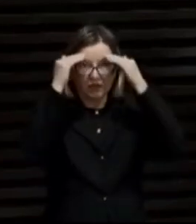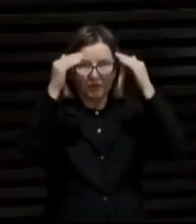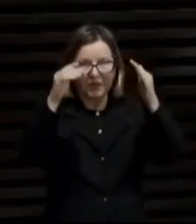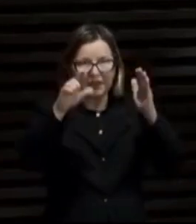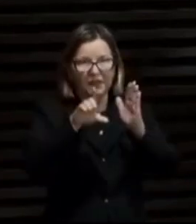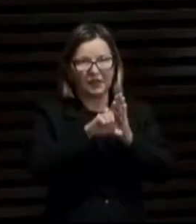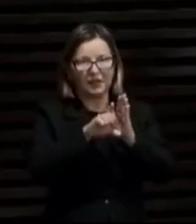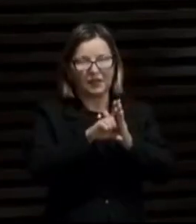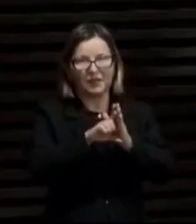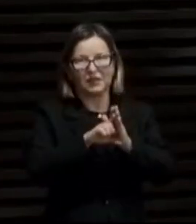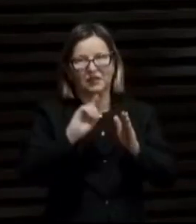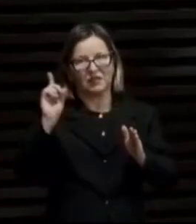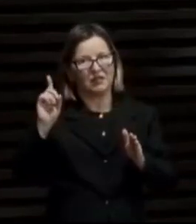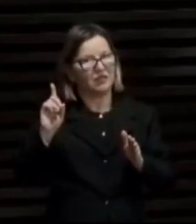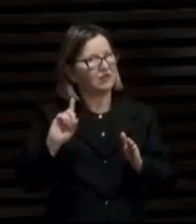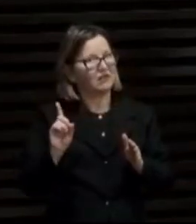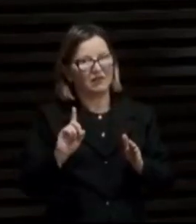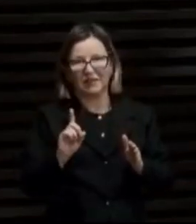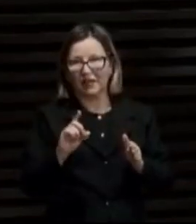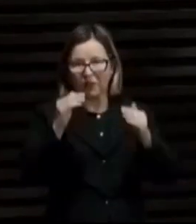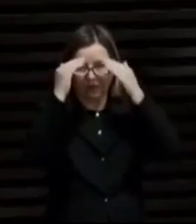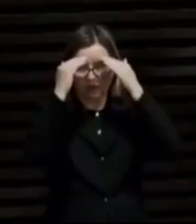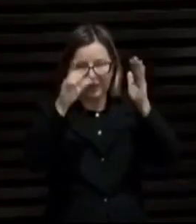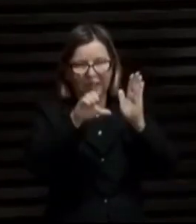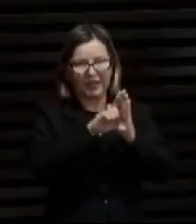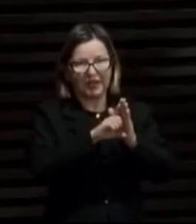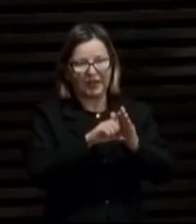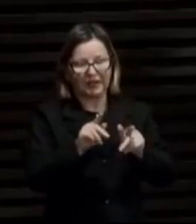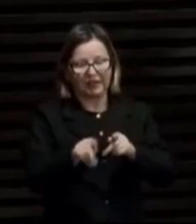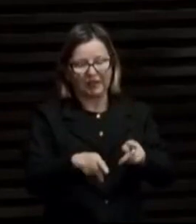E Colossenses 3, do 5 a 11, nós vamos precisar de ler esse texto.